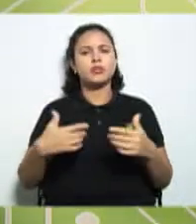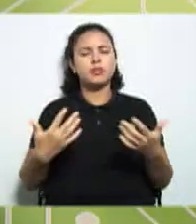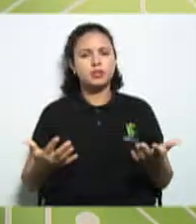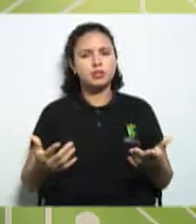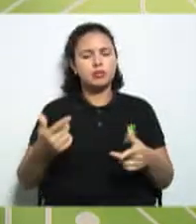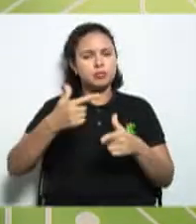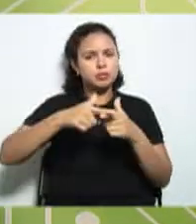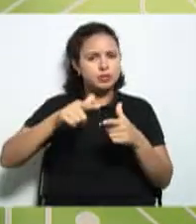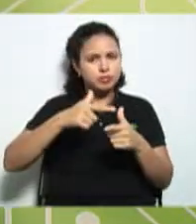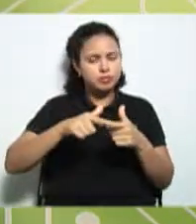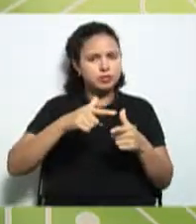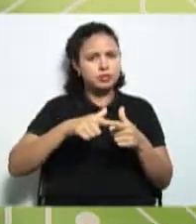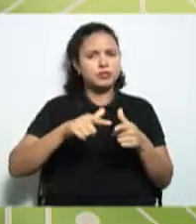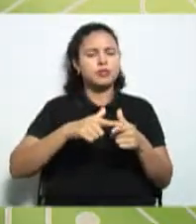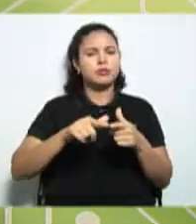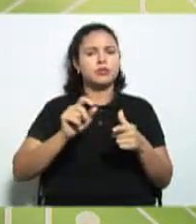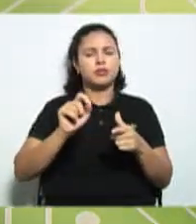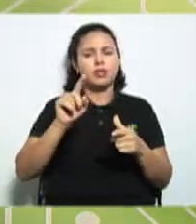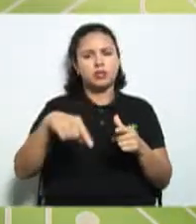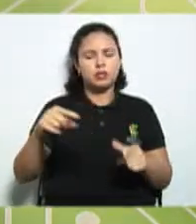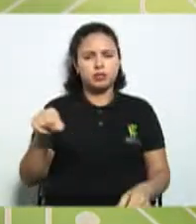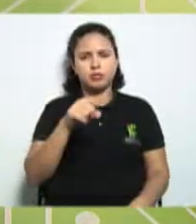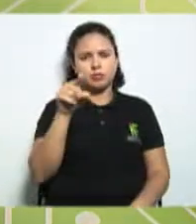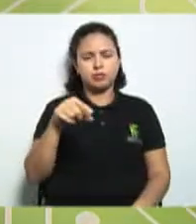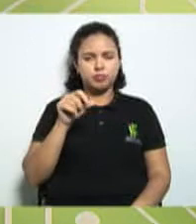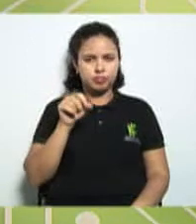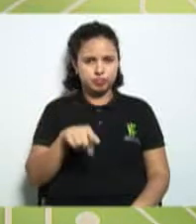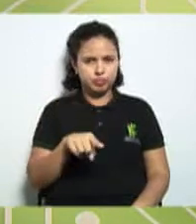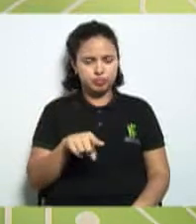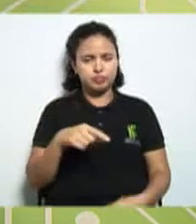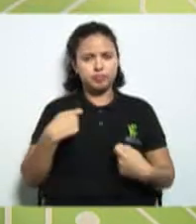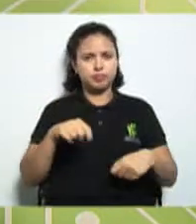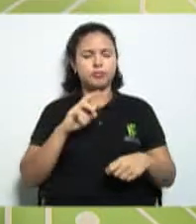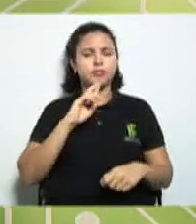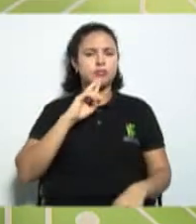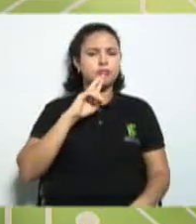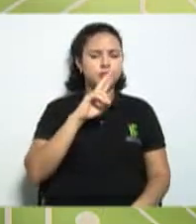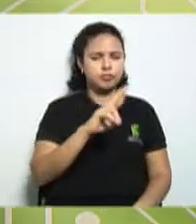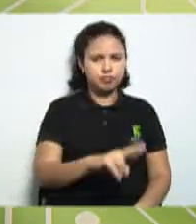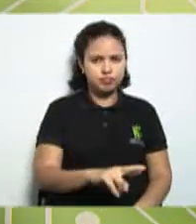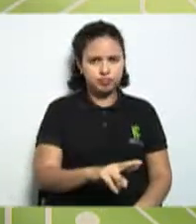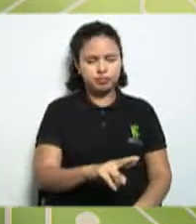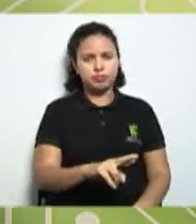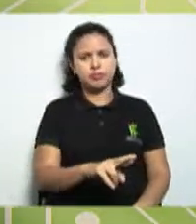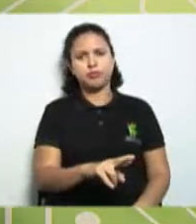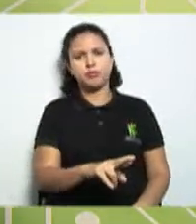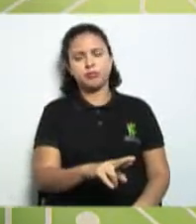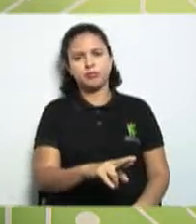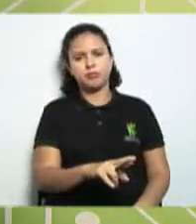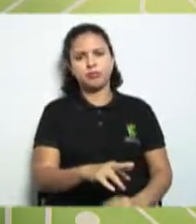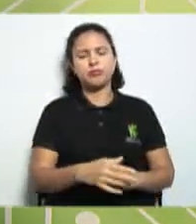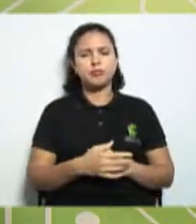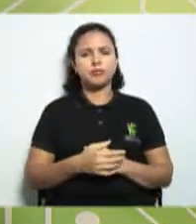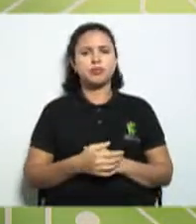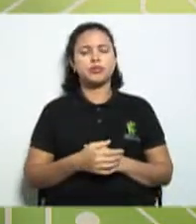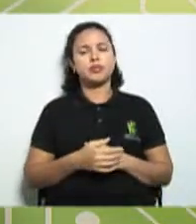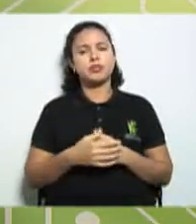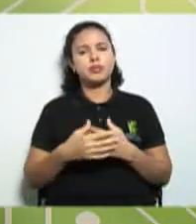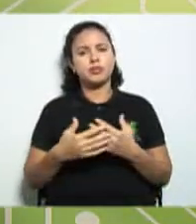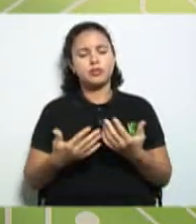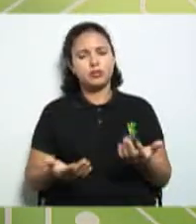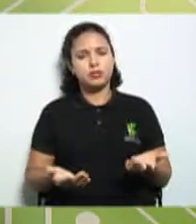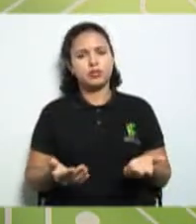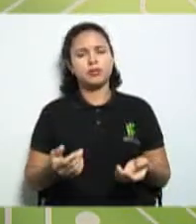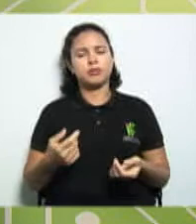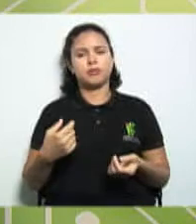um problema, né? Ou seja, precisa ser resolvido. Parece engraçado, mas é uma coisa que é fato. Então, a gente